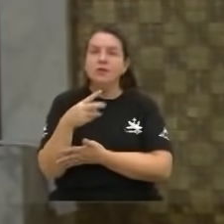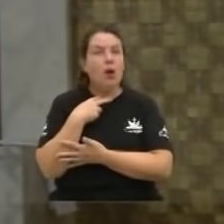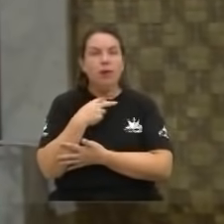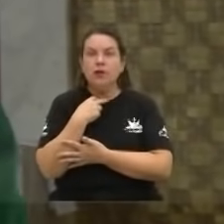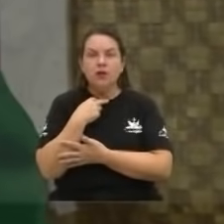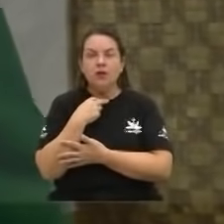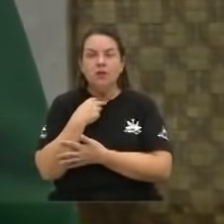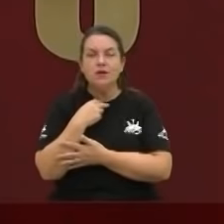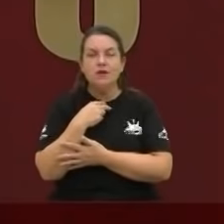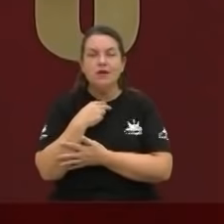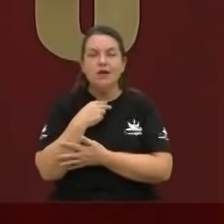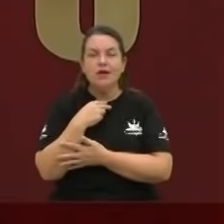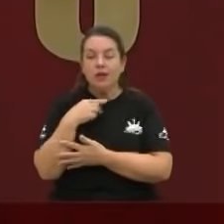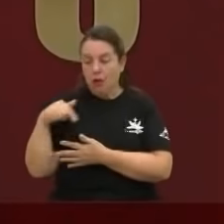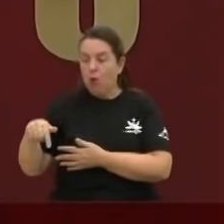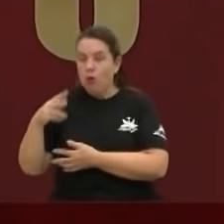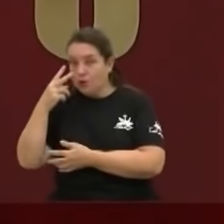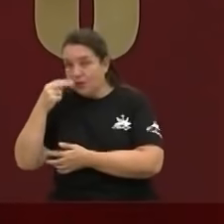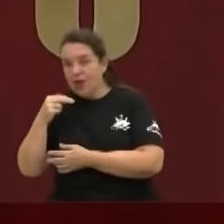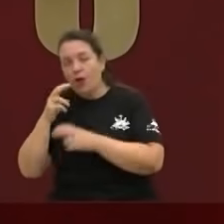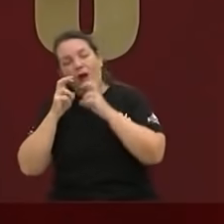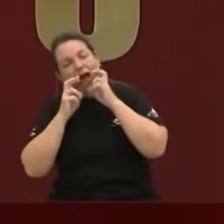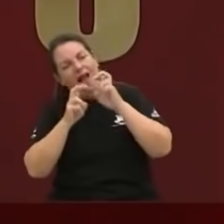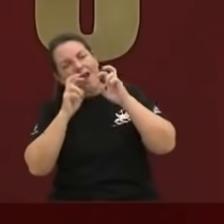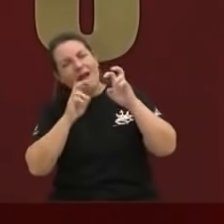Por isso ele grita mais forte: